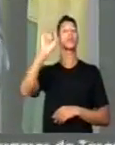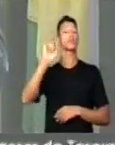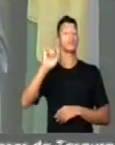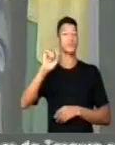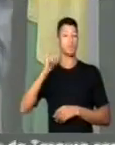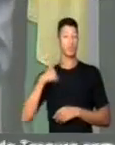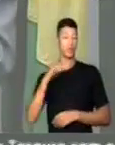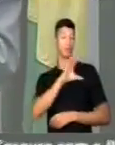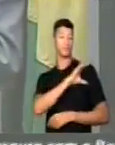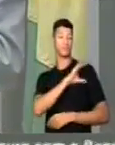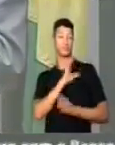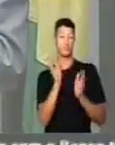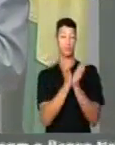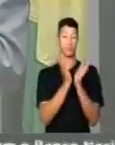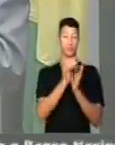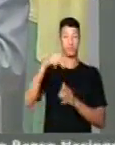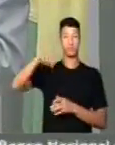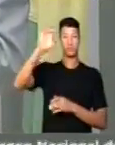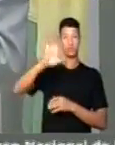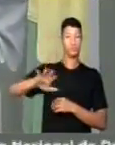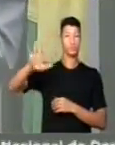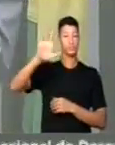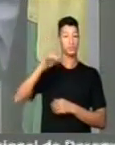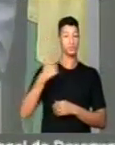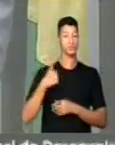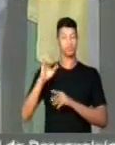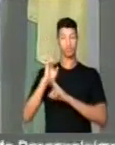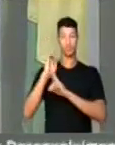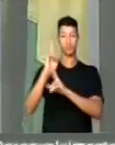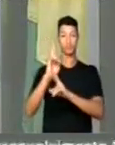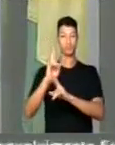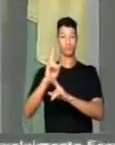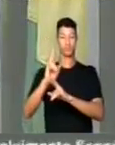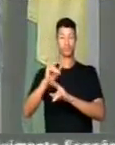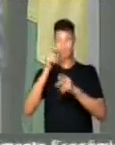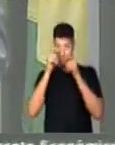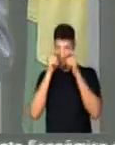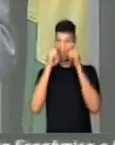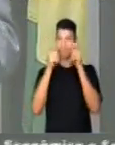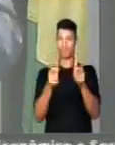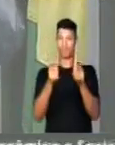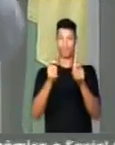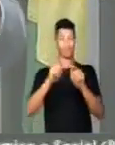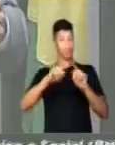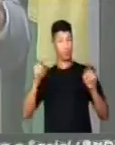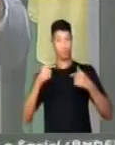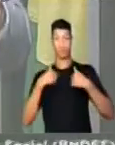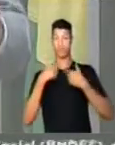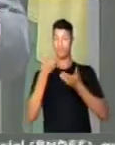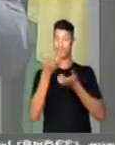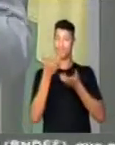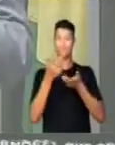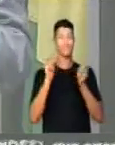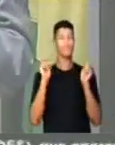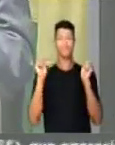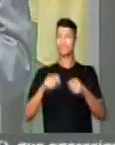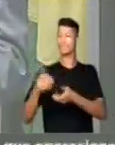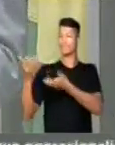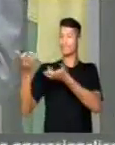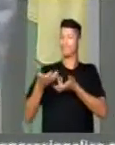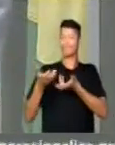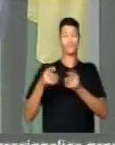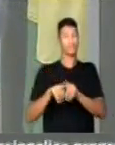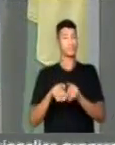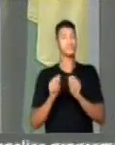Sou coordenador da bancada do Nordeste, representamos os interesses, mas eu quero uma